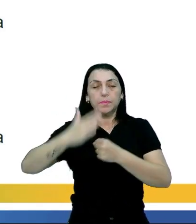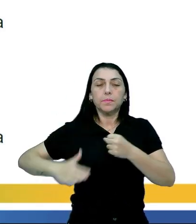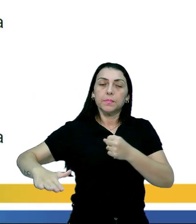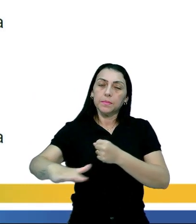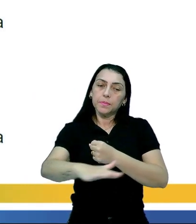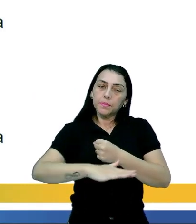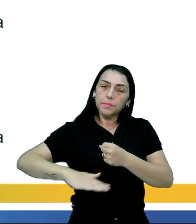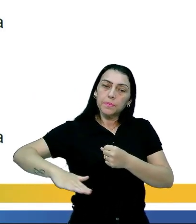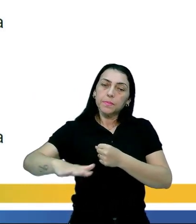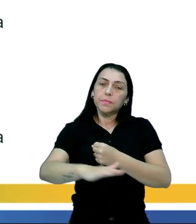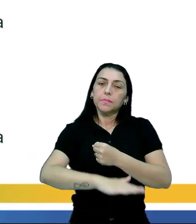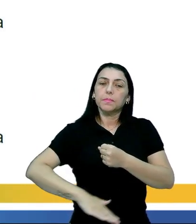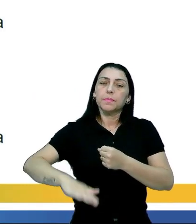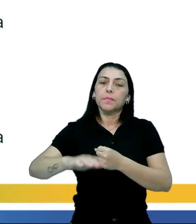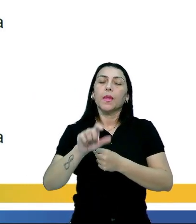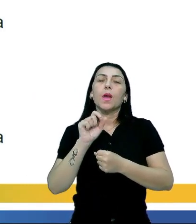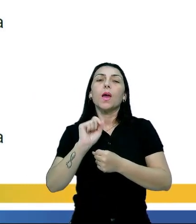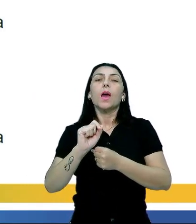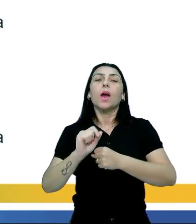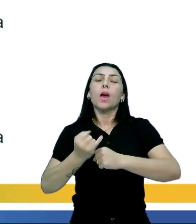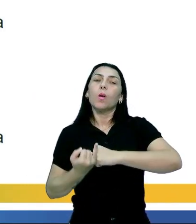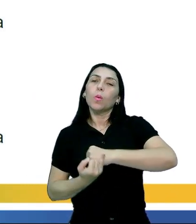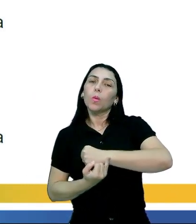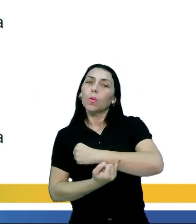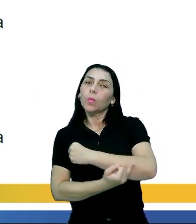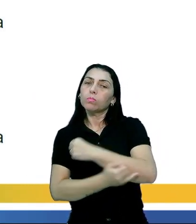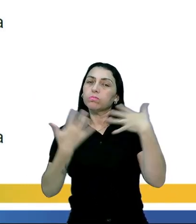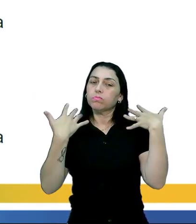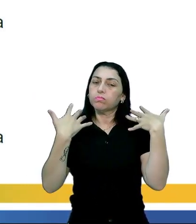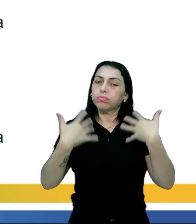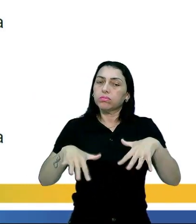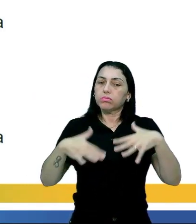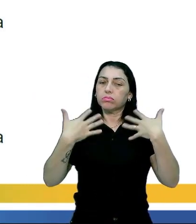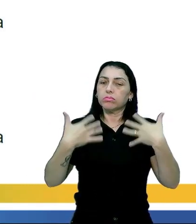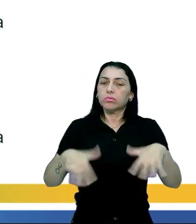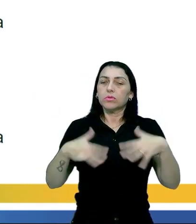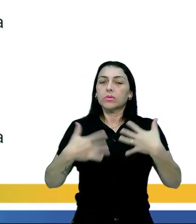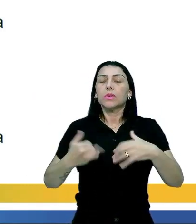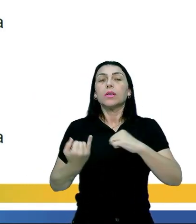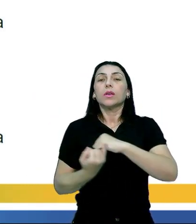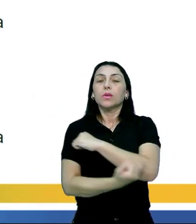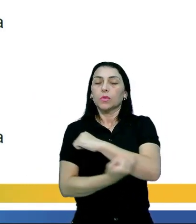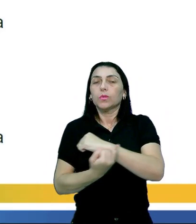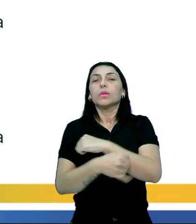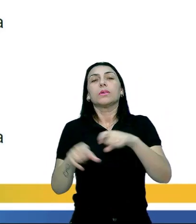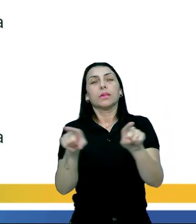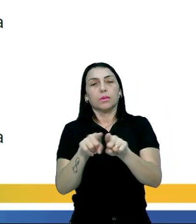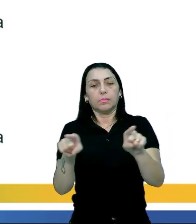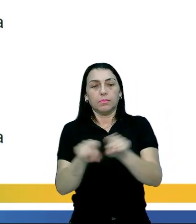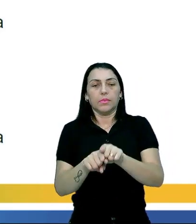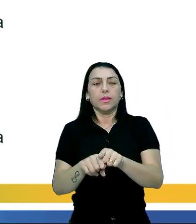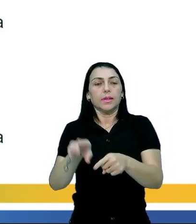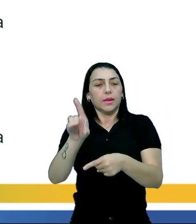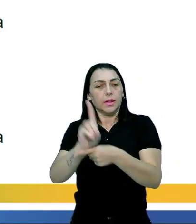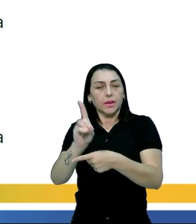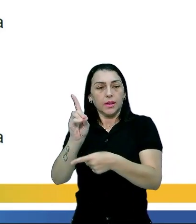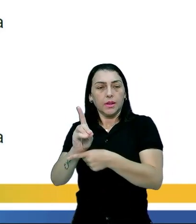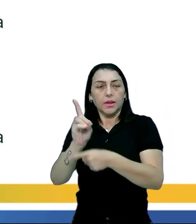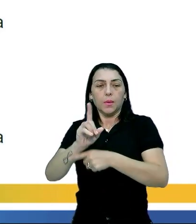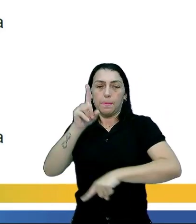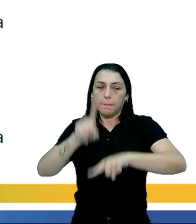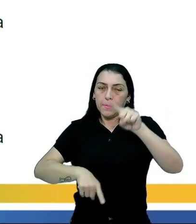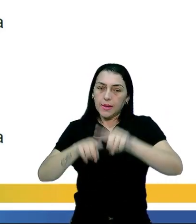a base de entendimento da sociedade é a superestrutura e a infraestrutura. D,